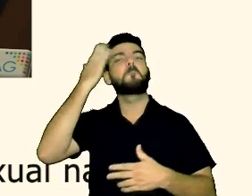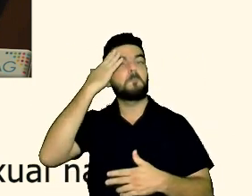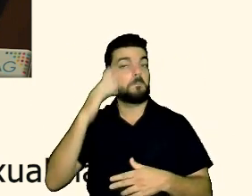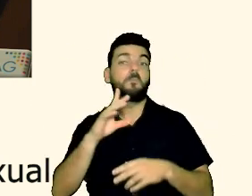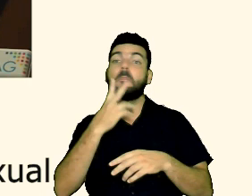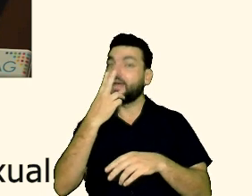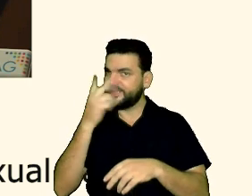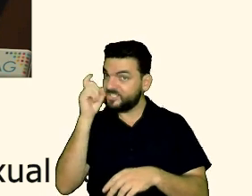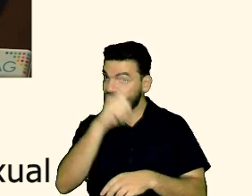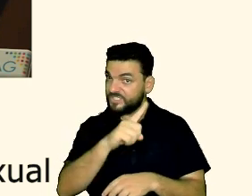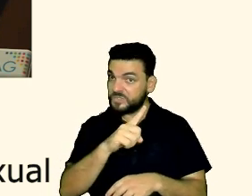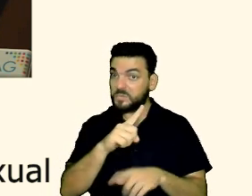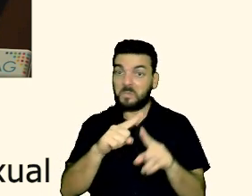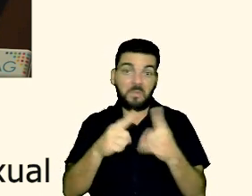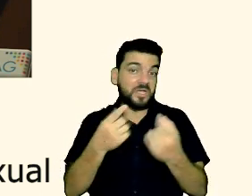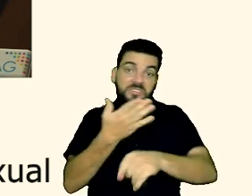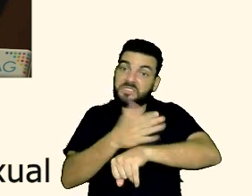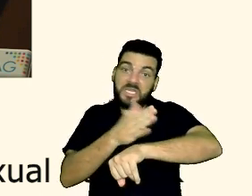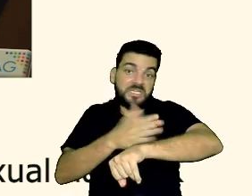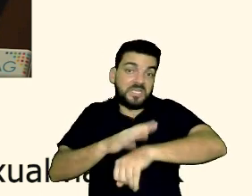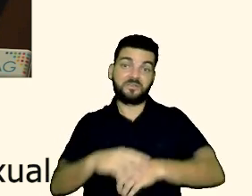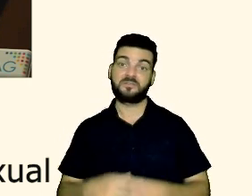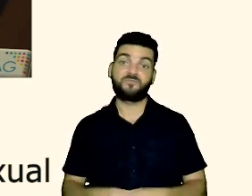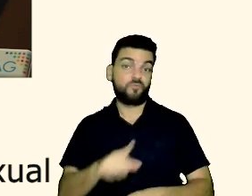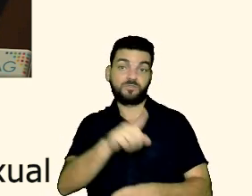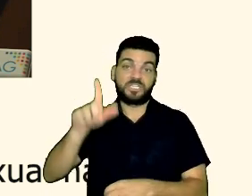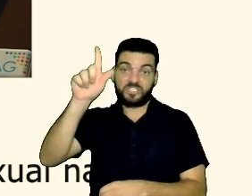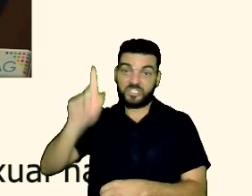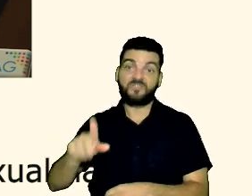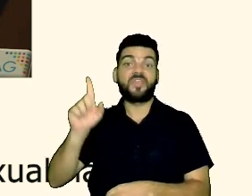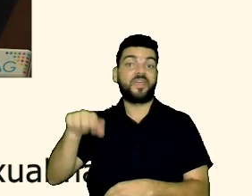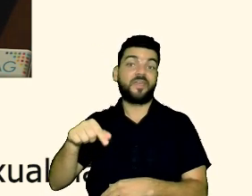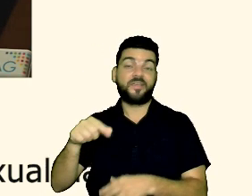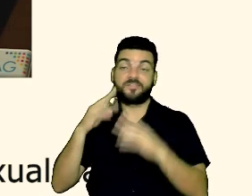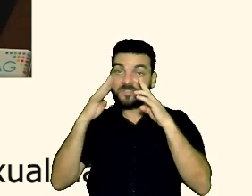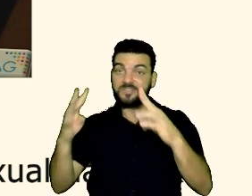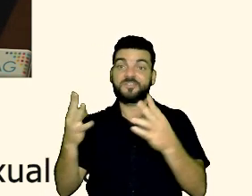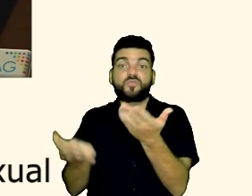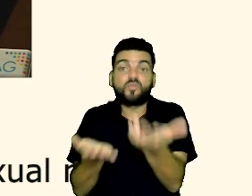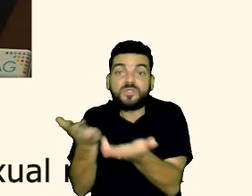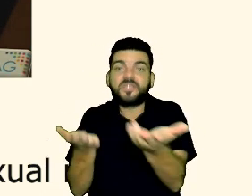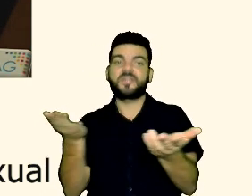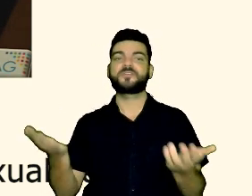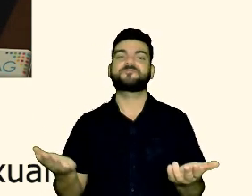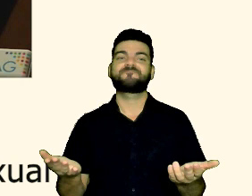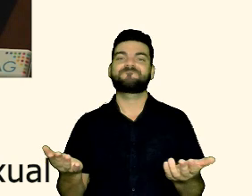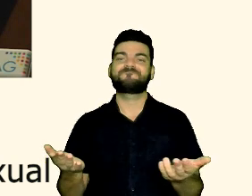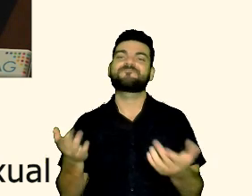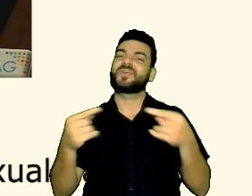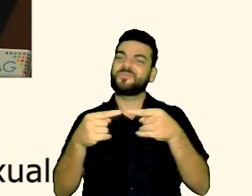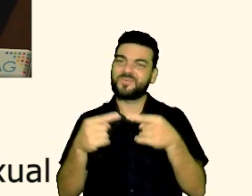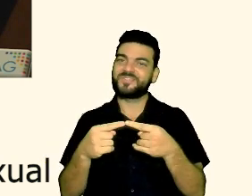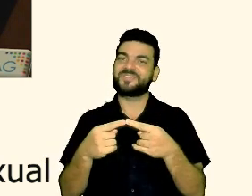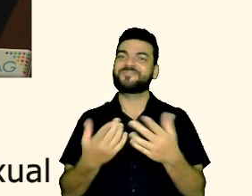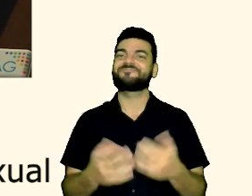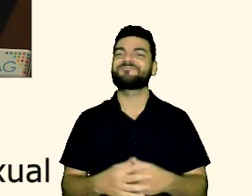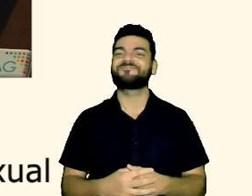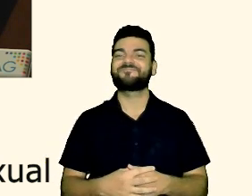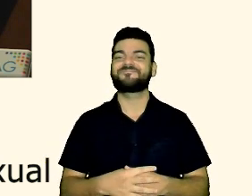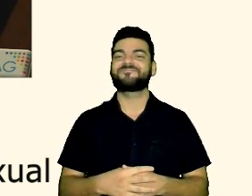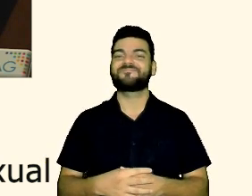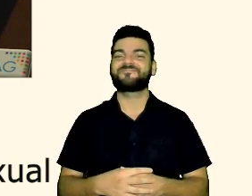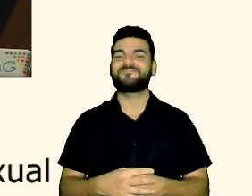outro que dá o tom dessa harmonia. Uma outra ferramenta importante para que nós